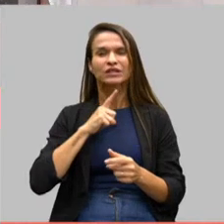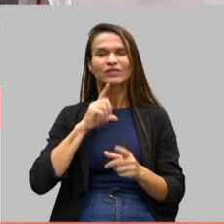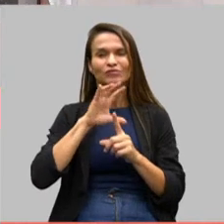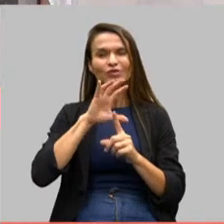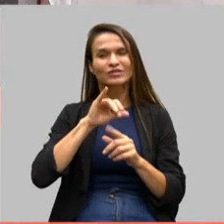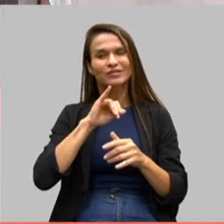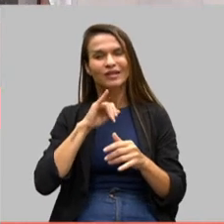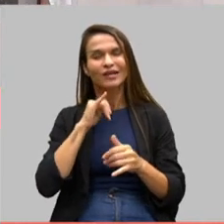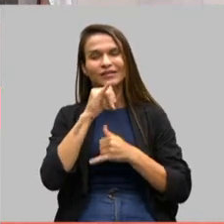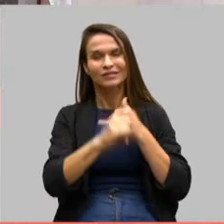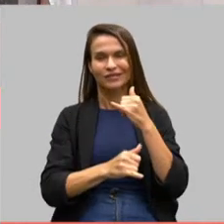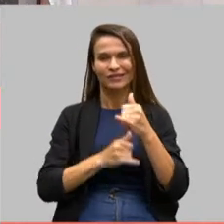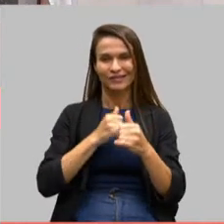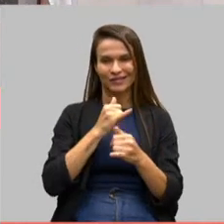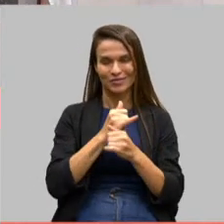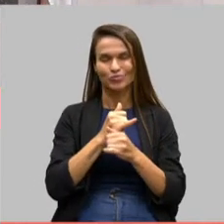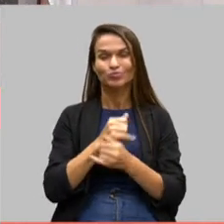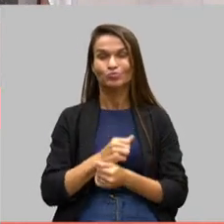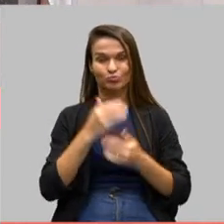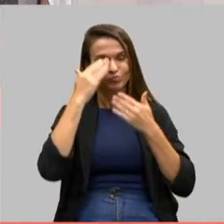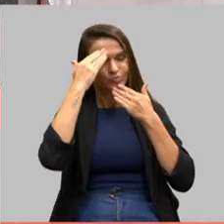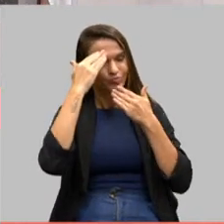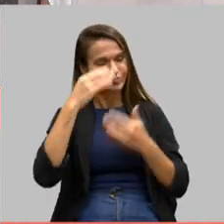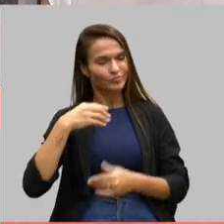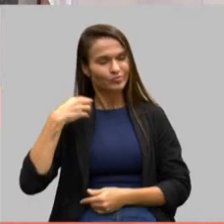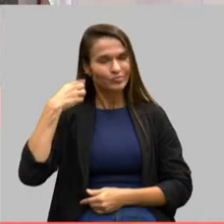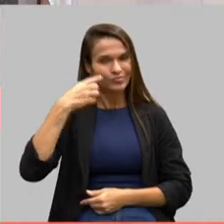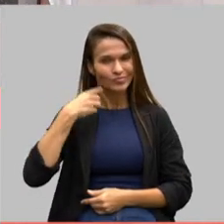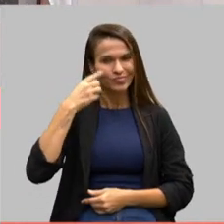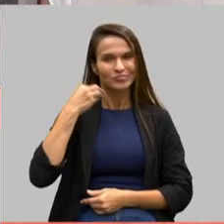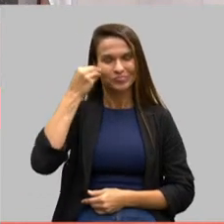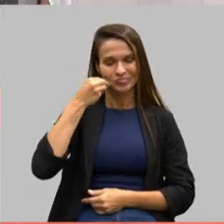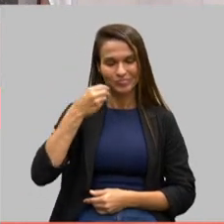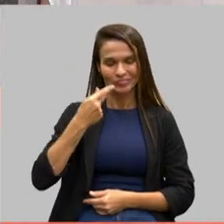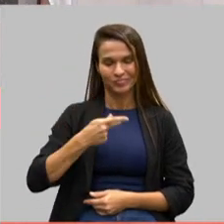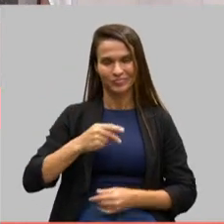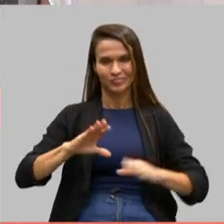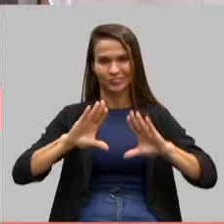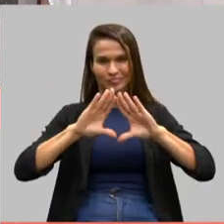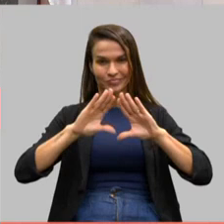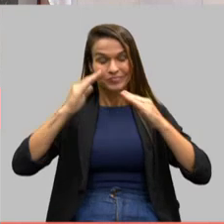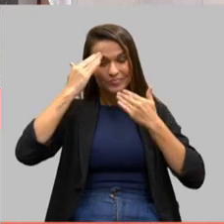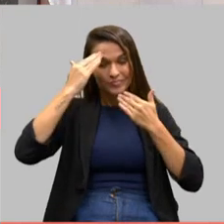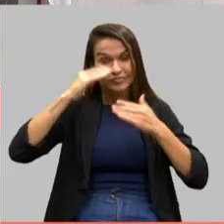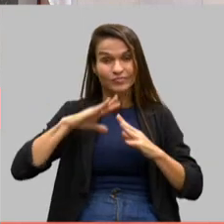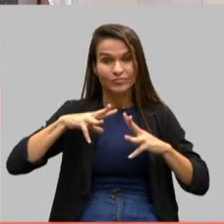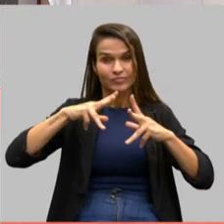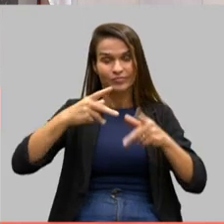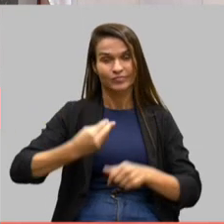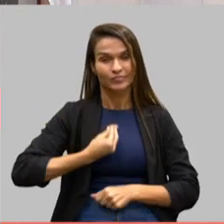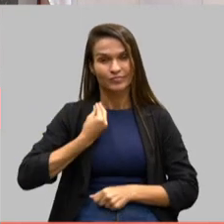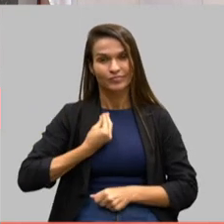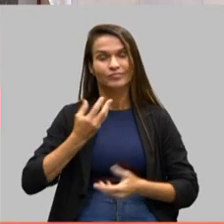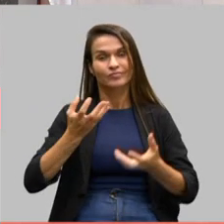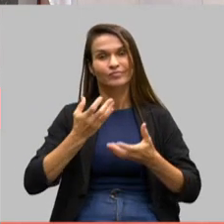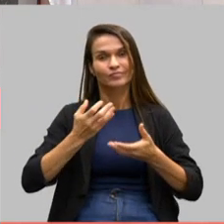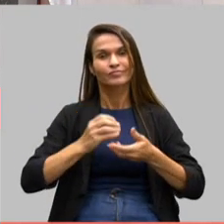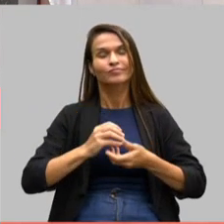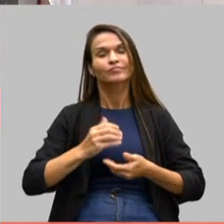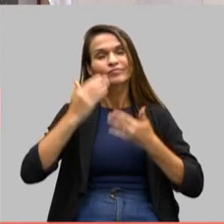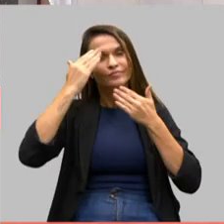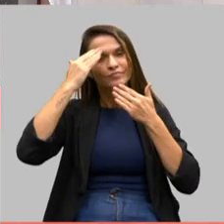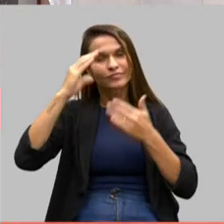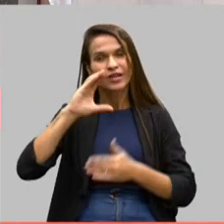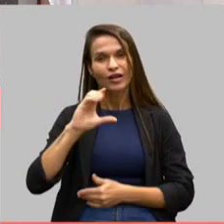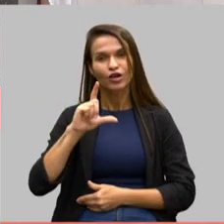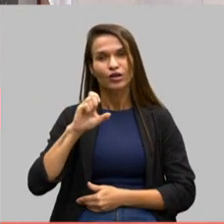deputado Alencar, deputado experiente dessa casa. Obrigado a todos os participantes. Como eu quero agradecer muito a Cleia de